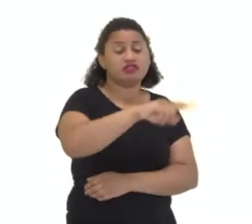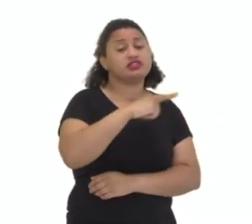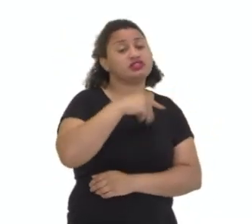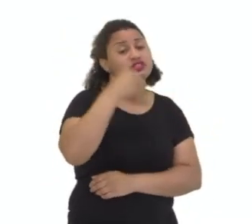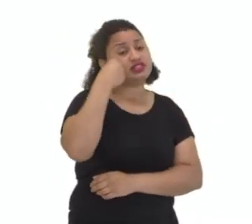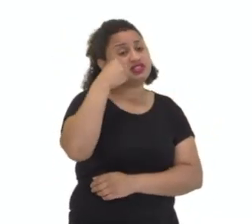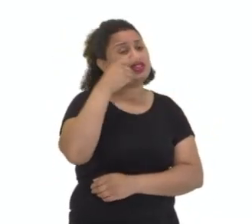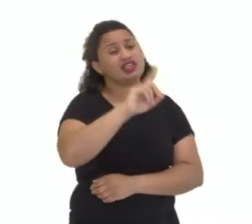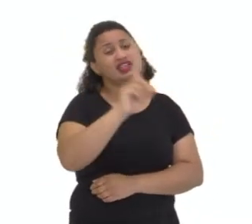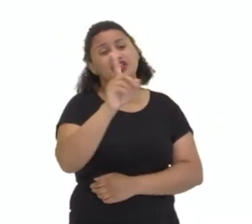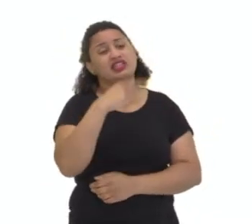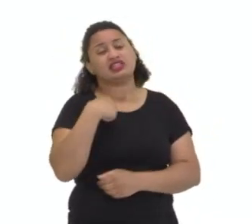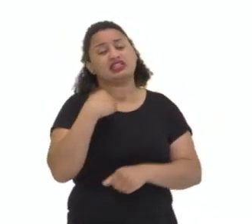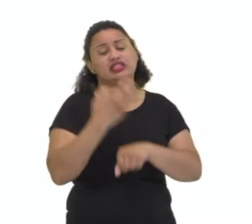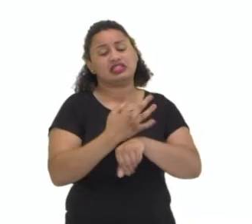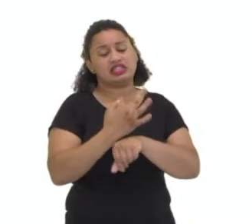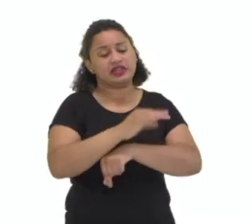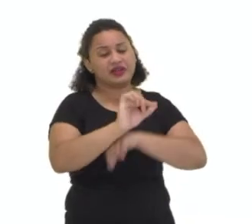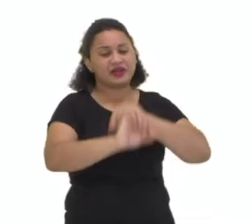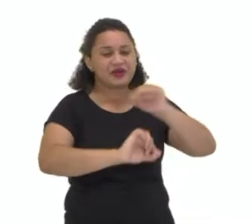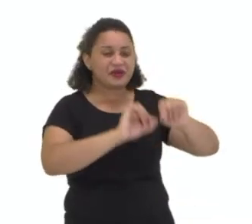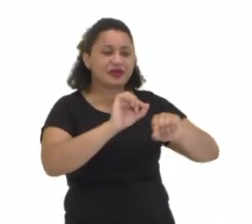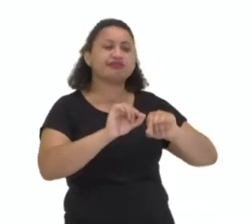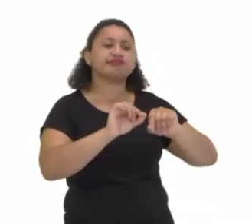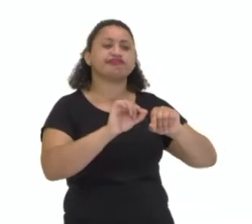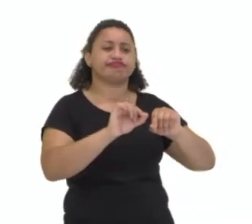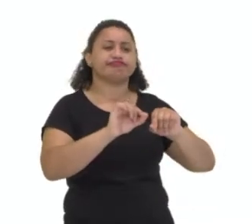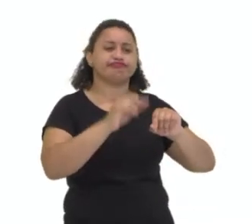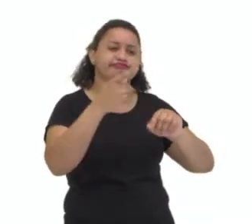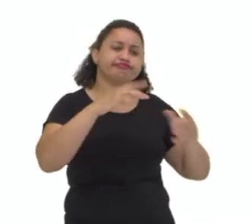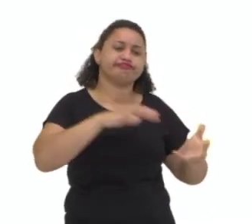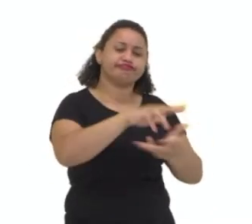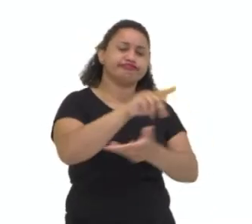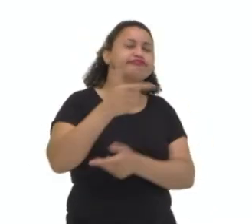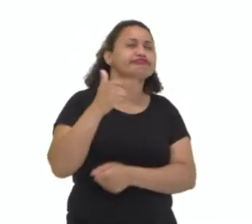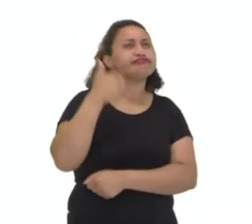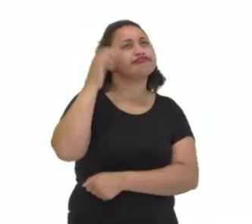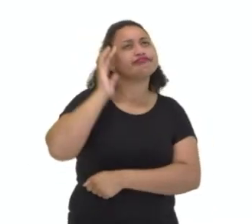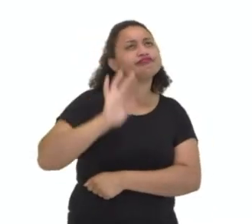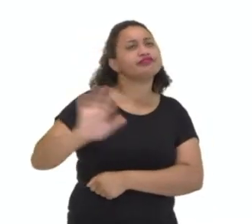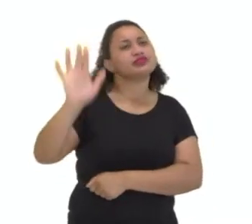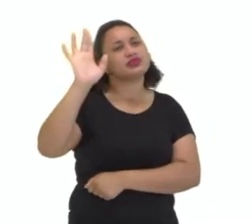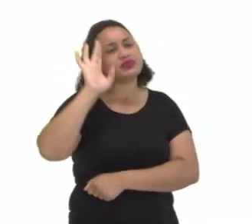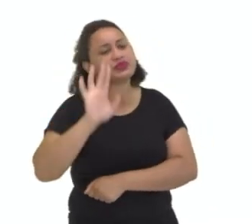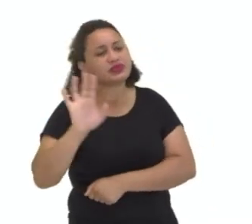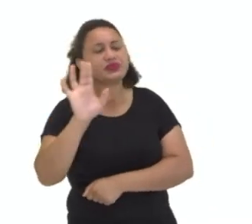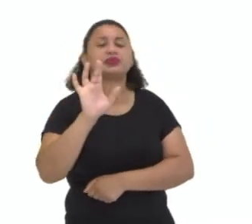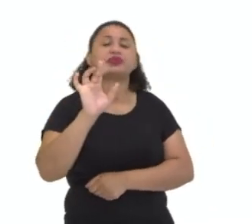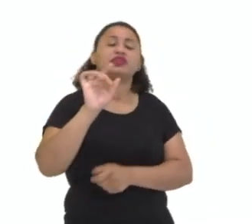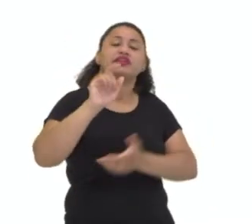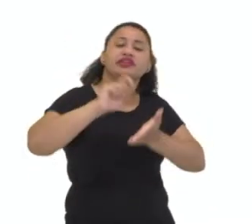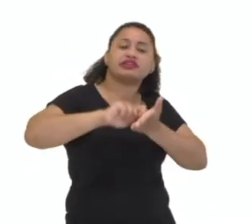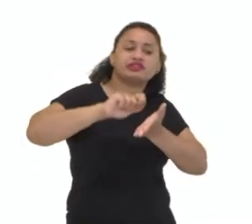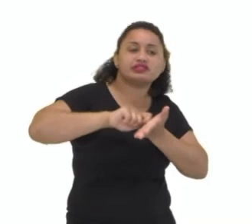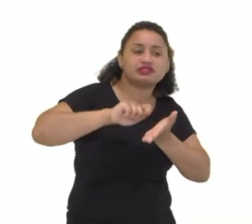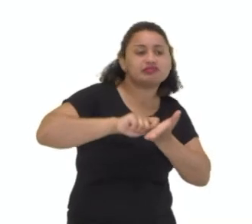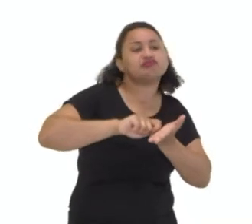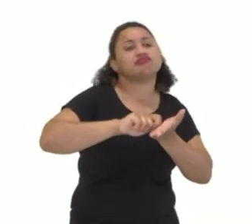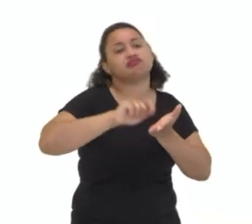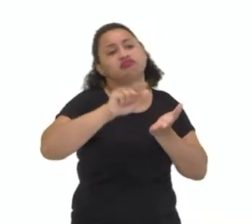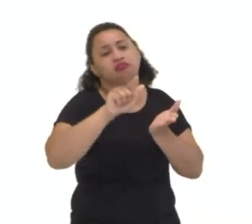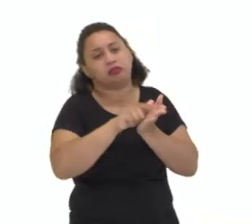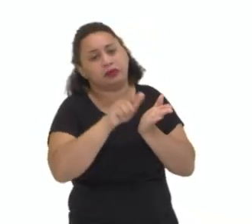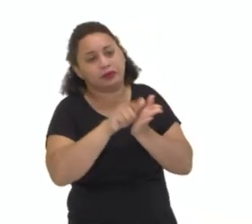Não lamentarão o temps perdu. Num mundo imaginário onde o sangue é tinta, a carne é papel.